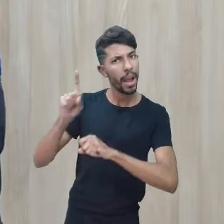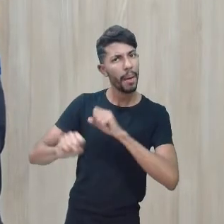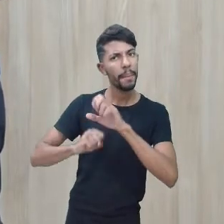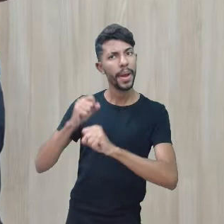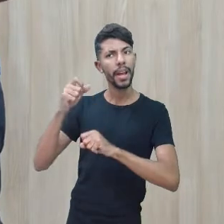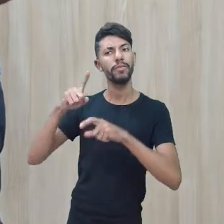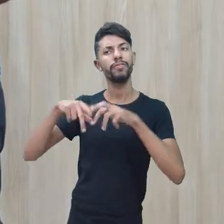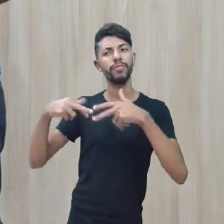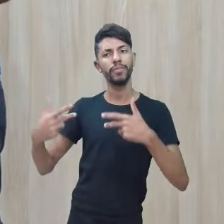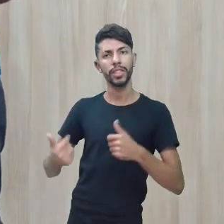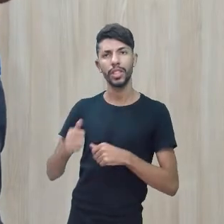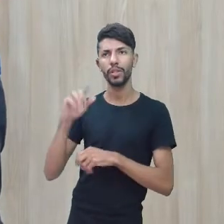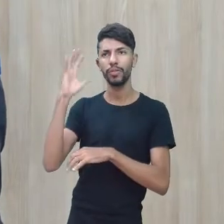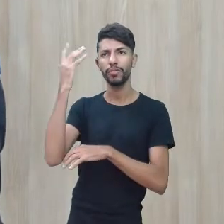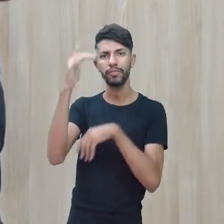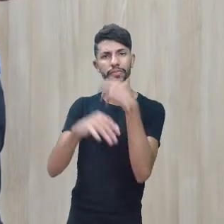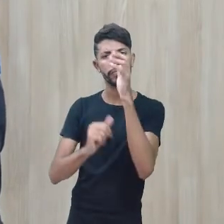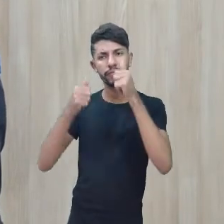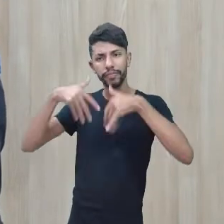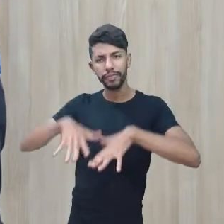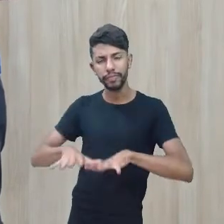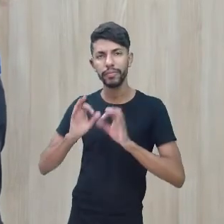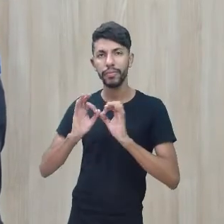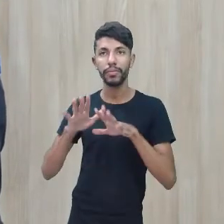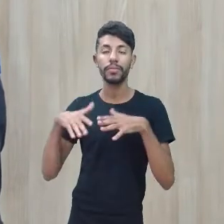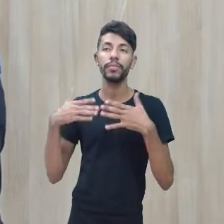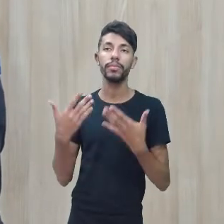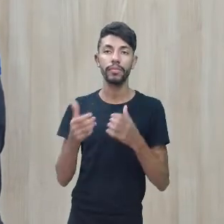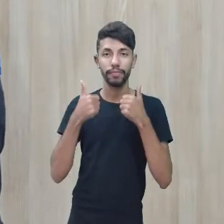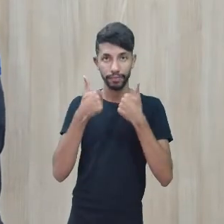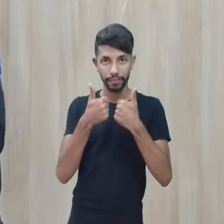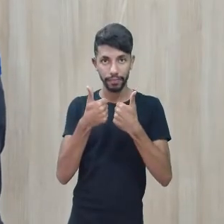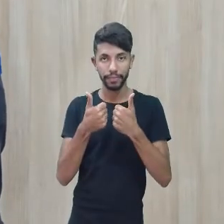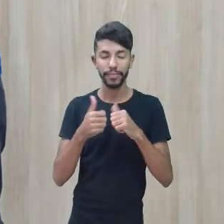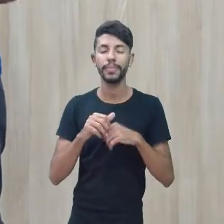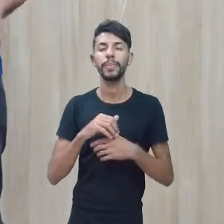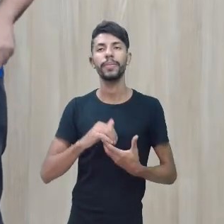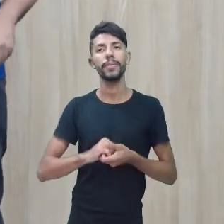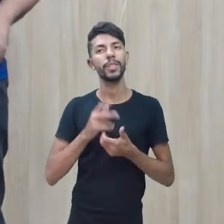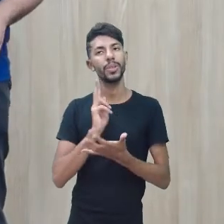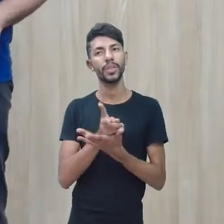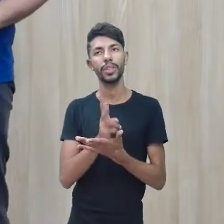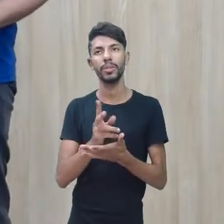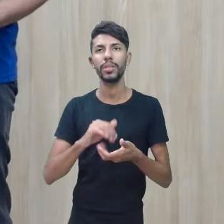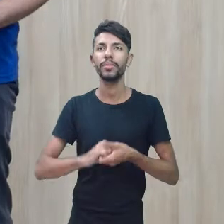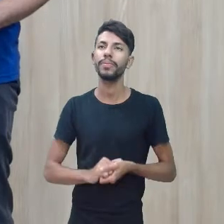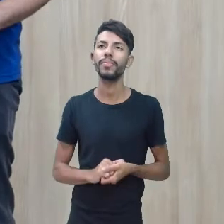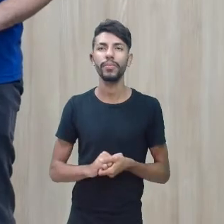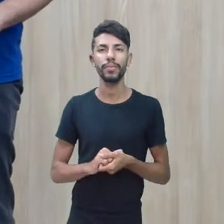vindo principalmente dos europeus. Beleza? Tranquilo. Vamos continuando.